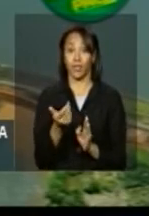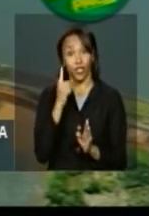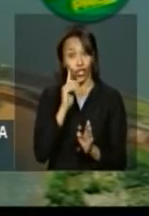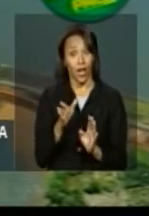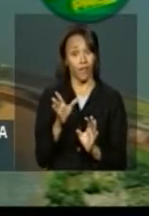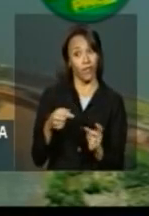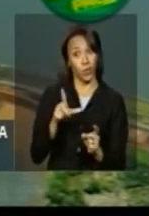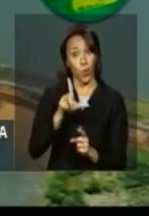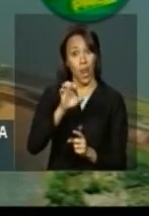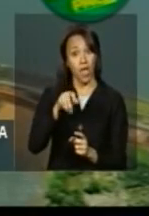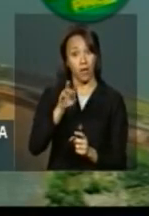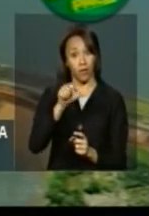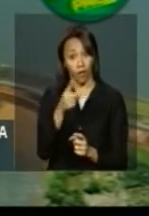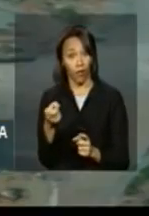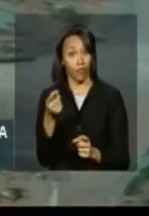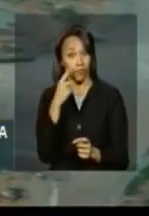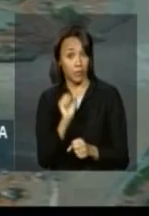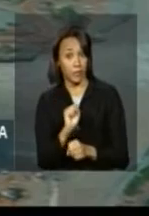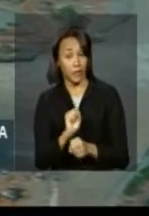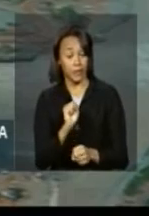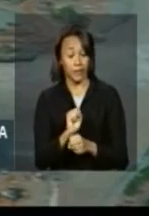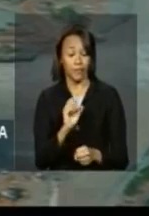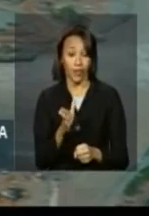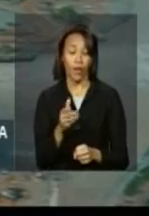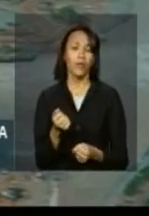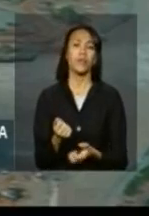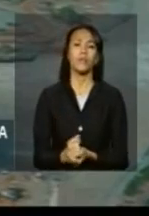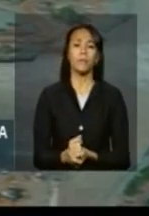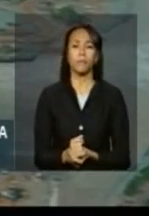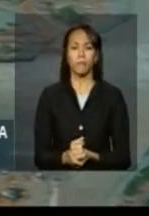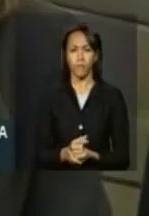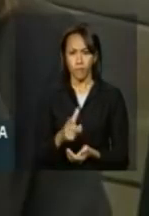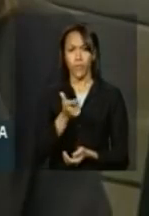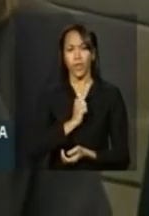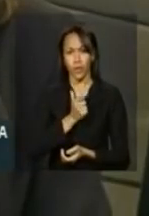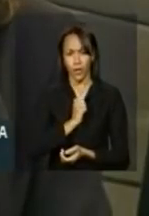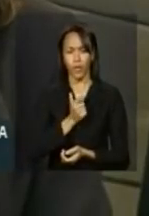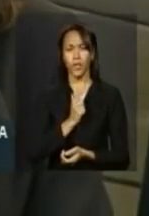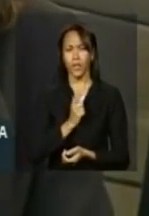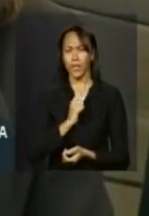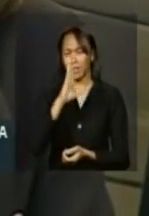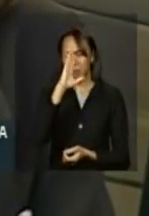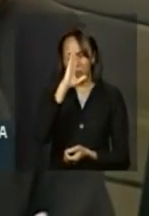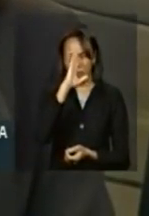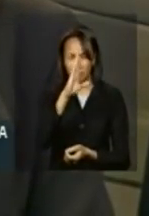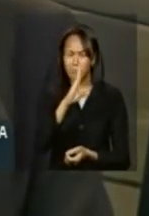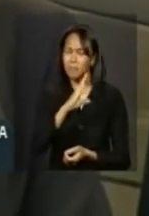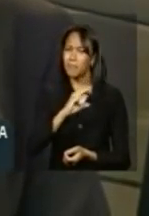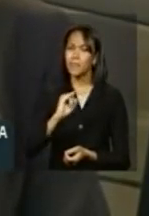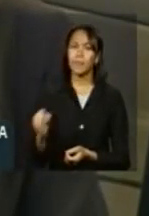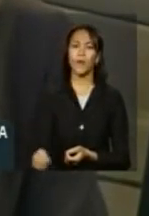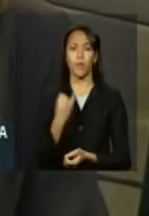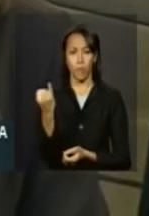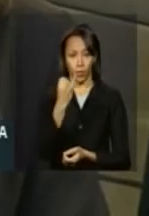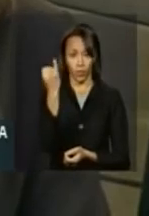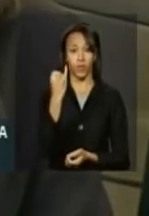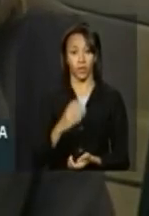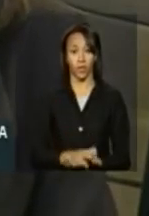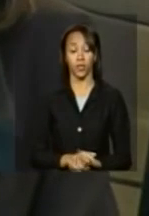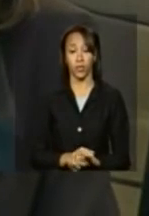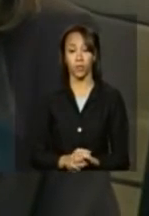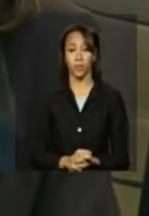no leilão. Isso, do nosso ponto de vista, tem um papel importante do consórcio, evidentemente,